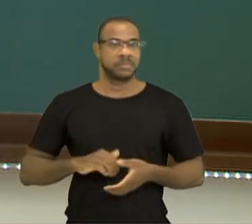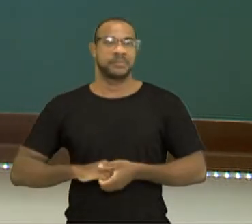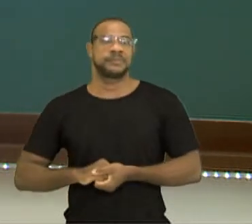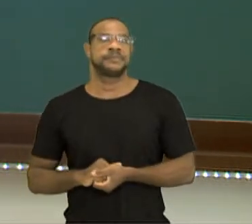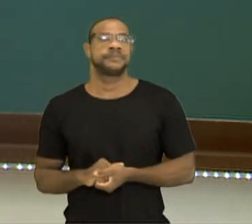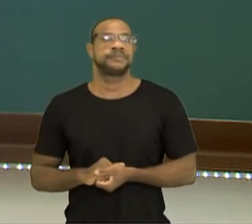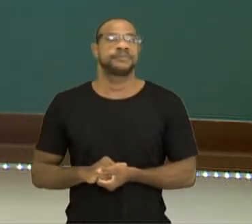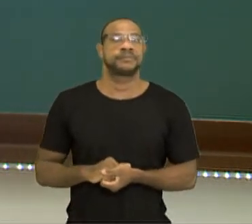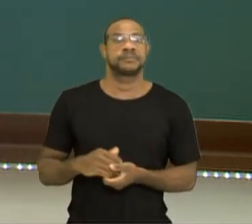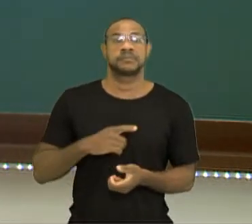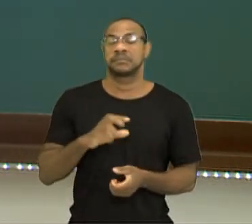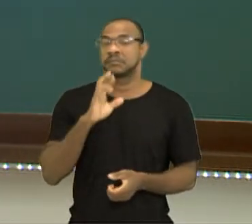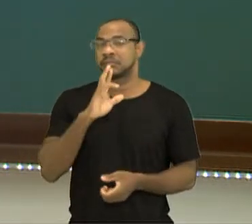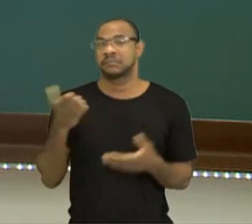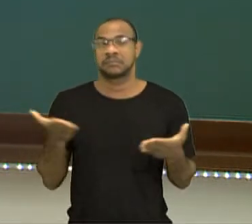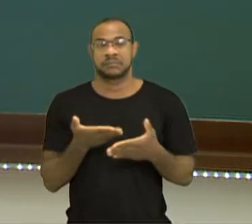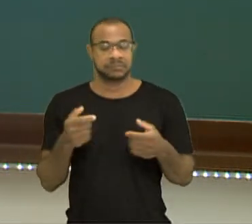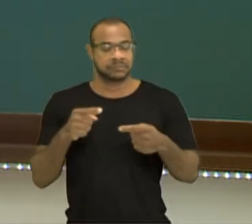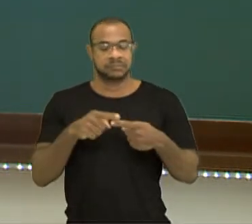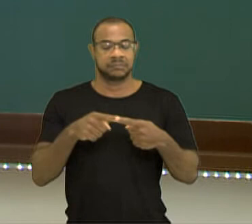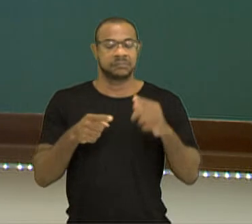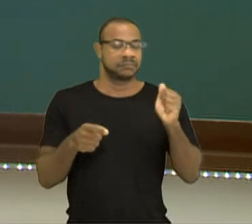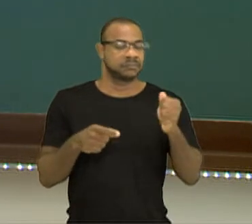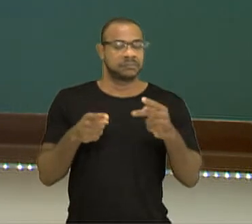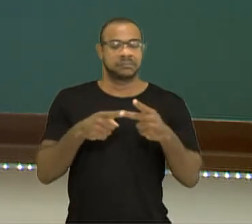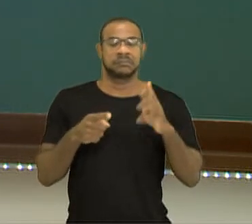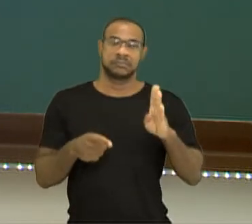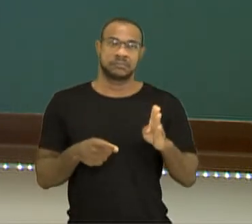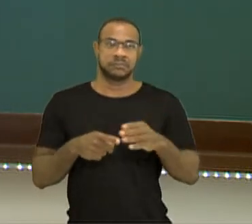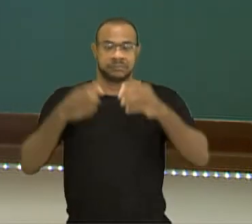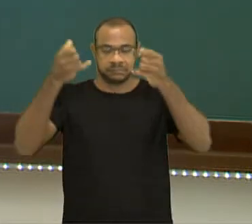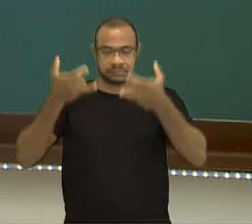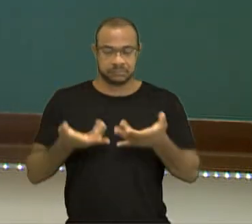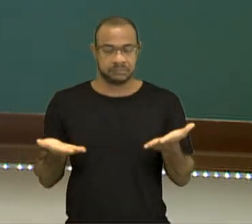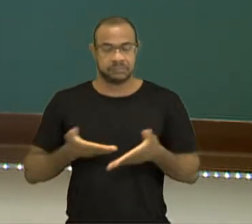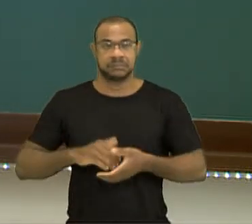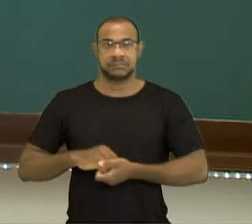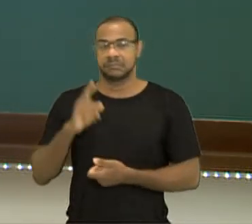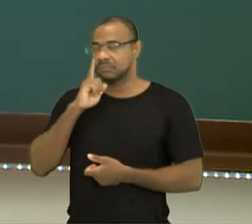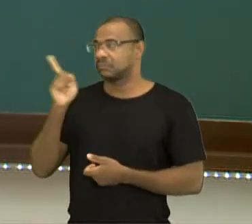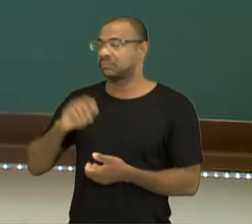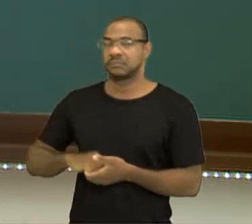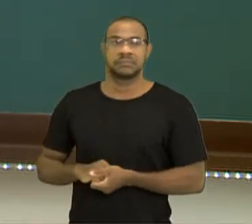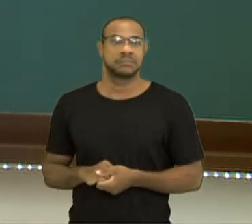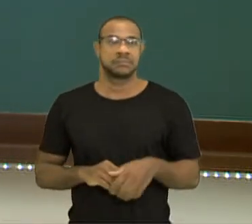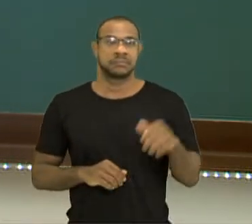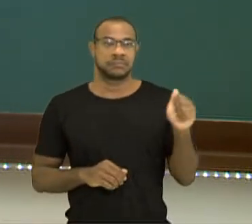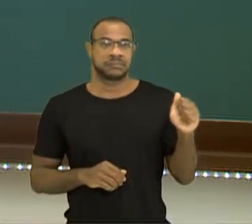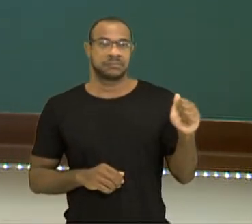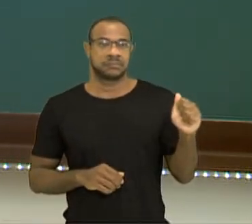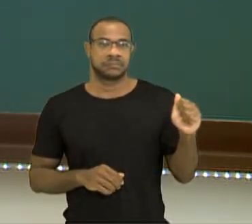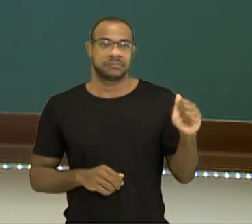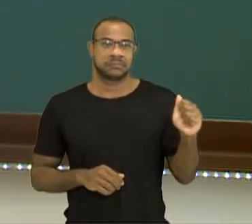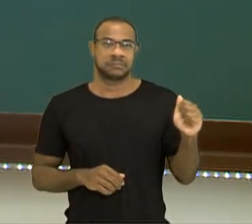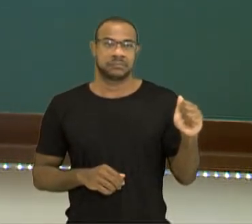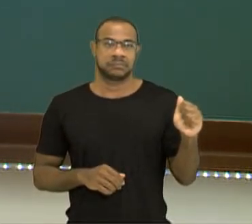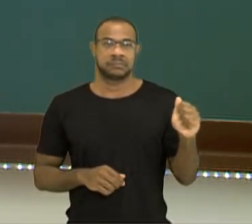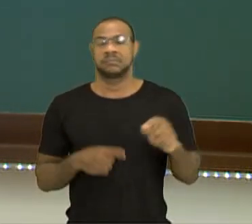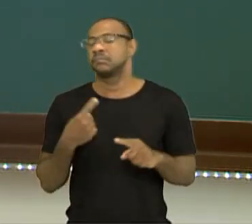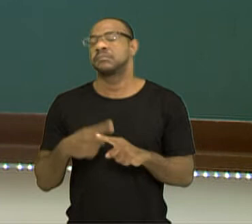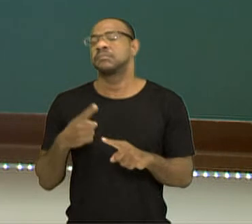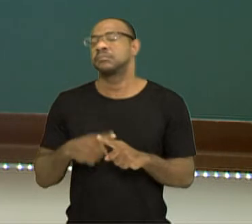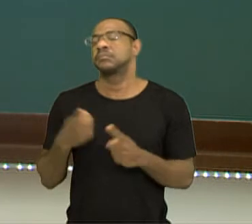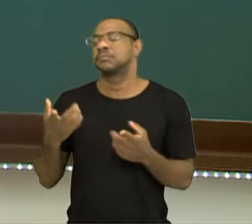só. Respondam a letra A e a letra B sobre a fala da nossa amiga ali. Letra A, why is she so happy? Por que ela